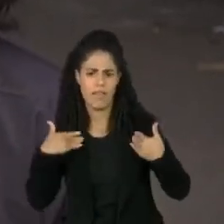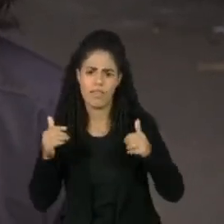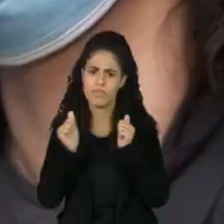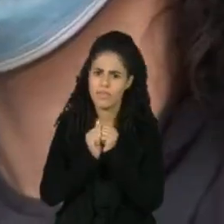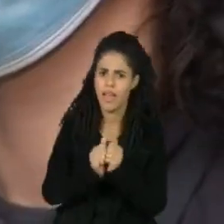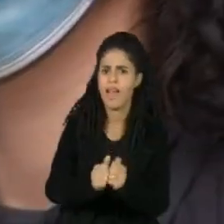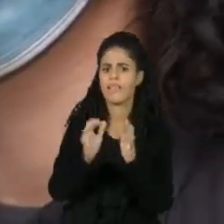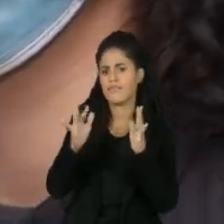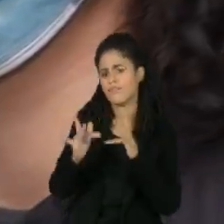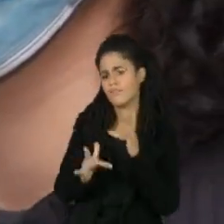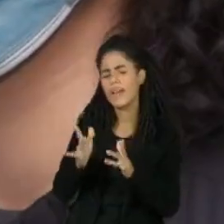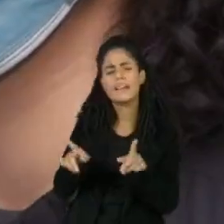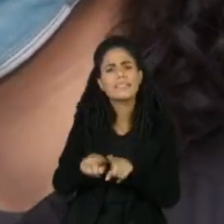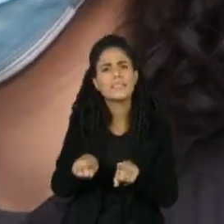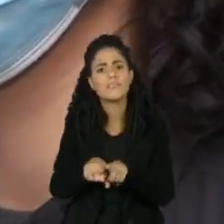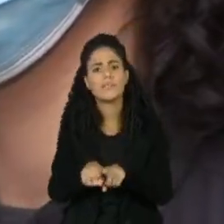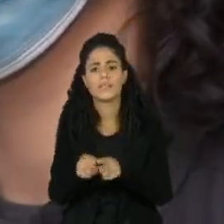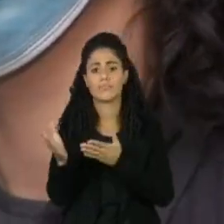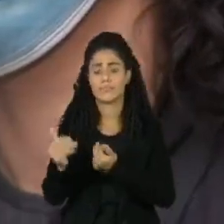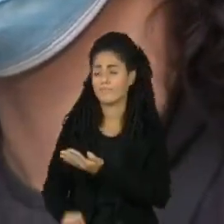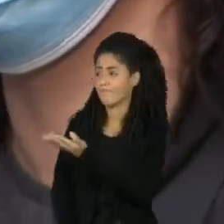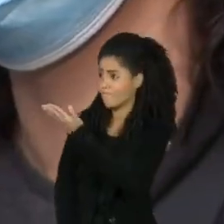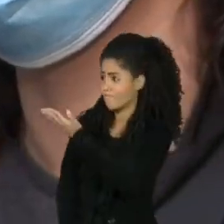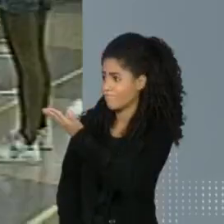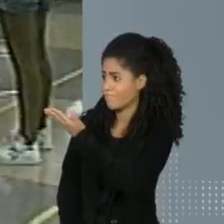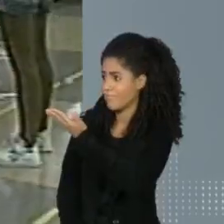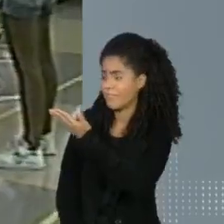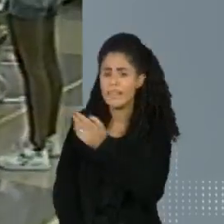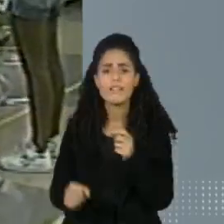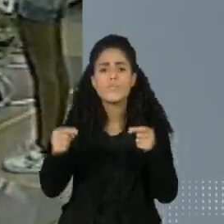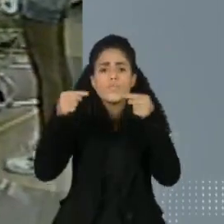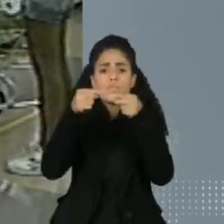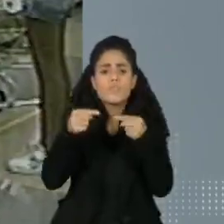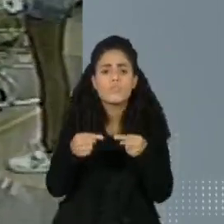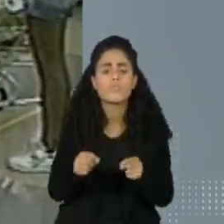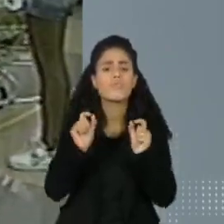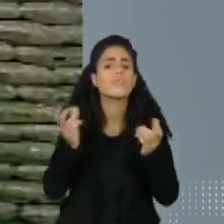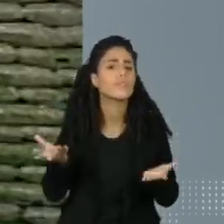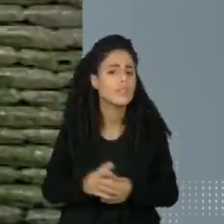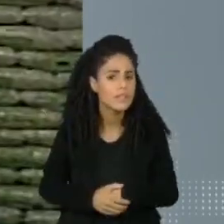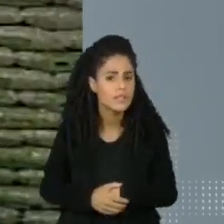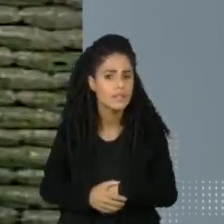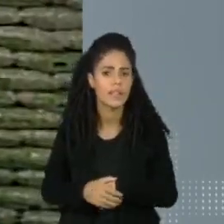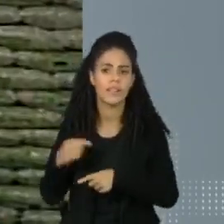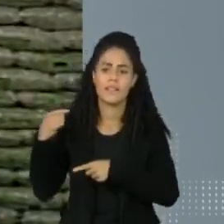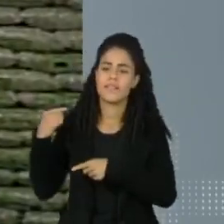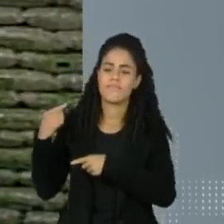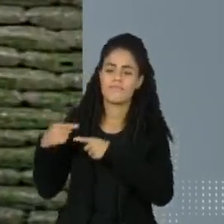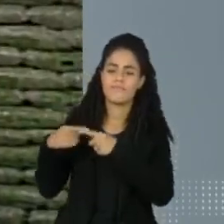meu noivo. Esses jovens têm algo em comum. Todos nasceram depois de julho de